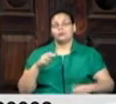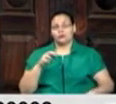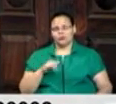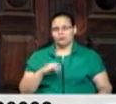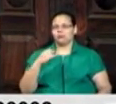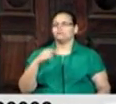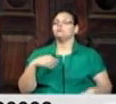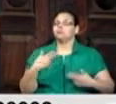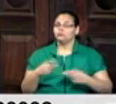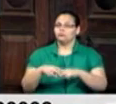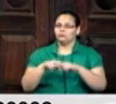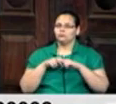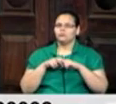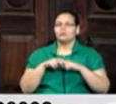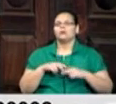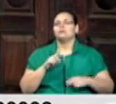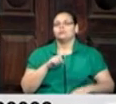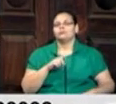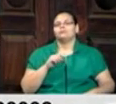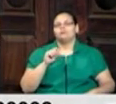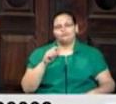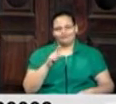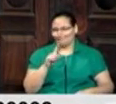Sendo, portanto,